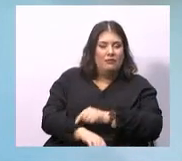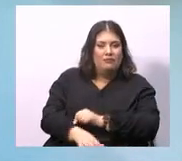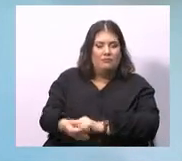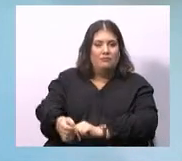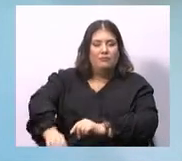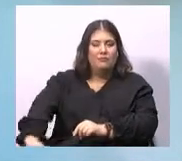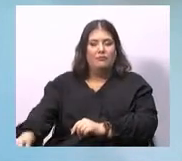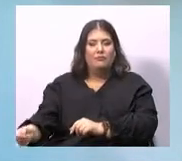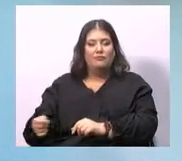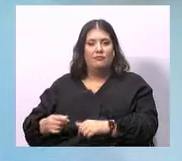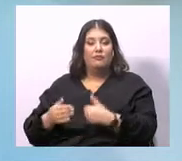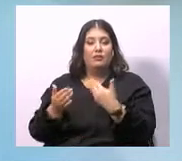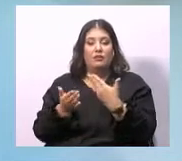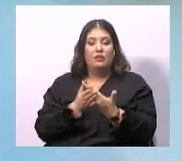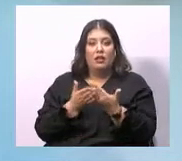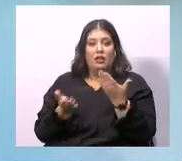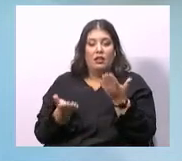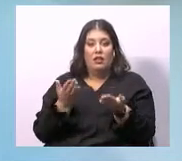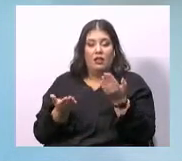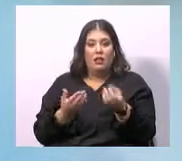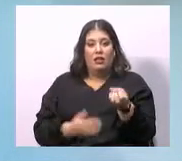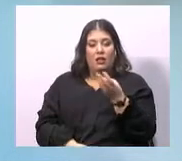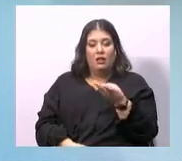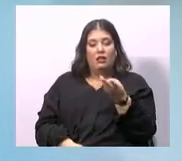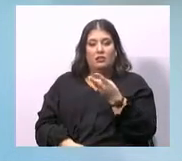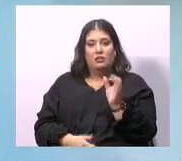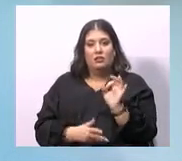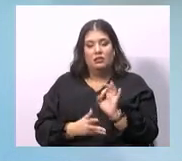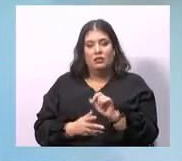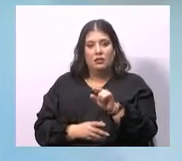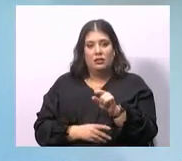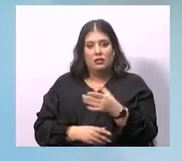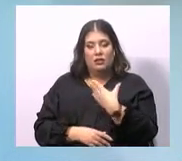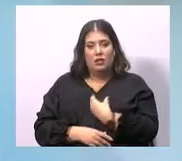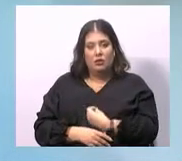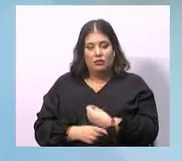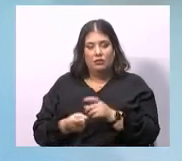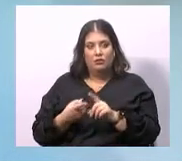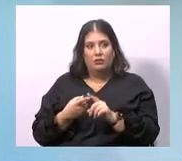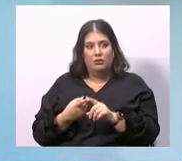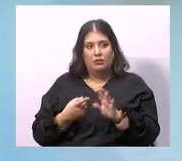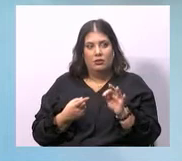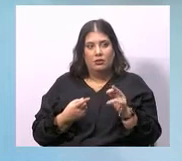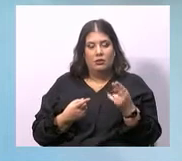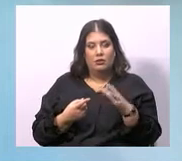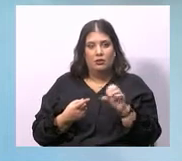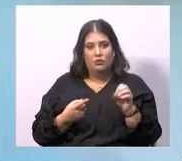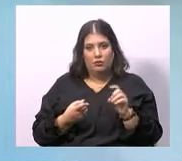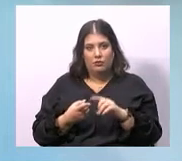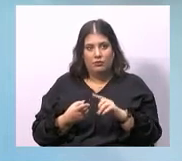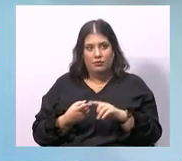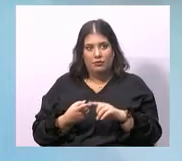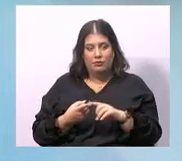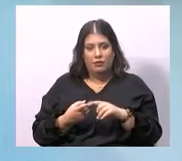medida em que proporcionarmos as três características principais que eles gostam, os fungos, que é